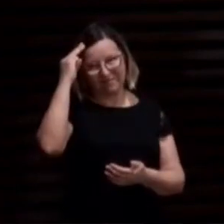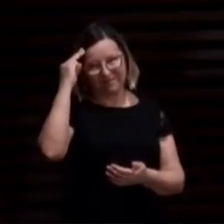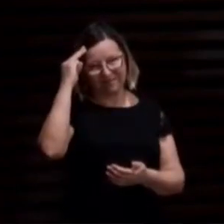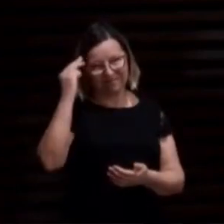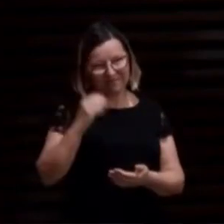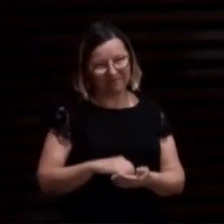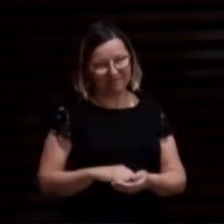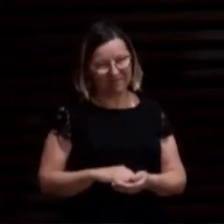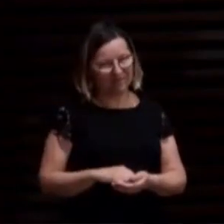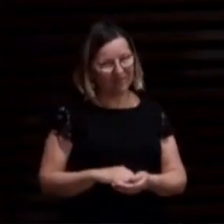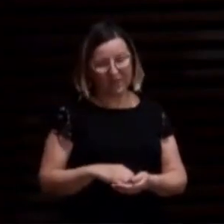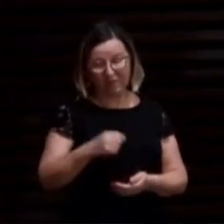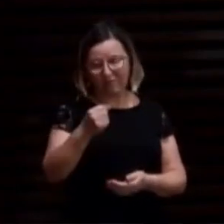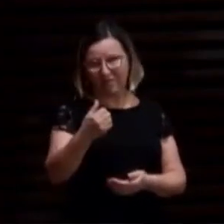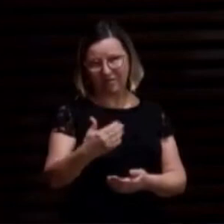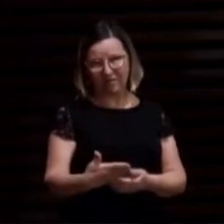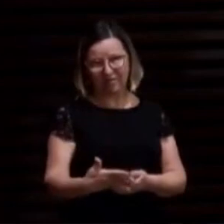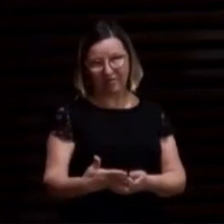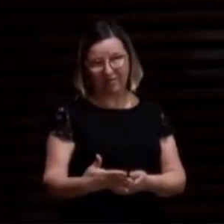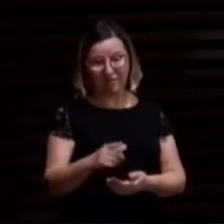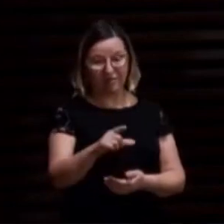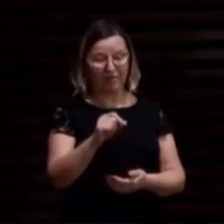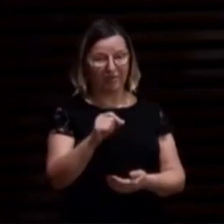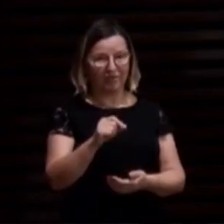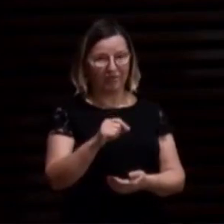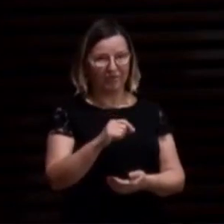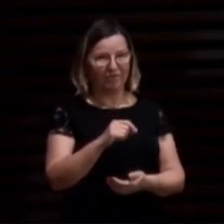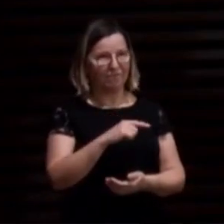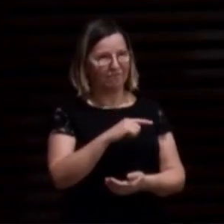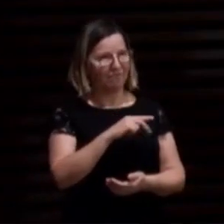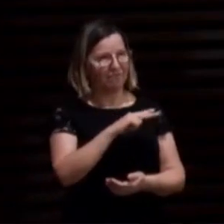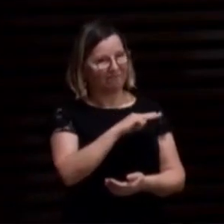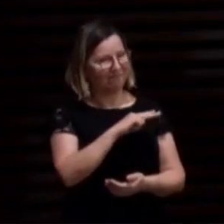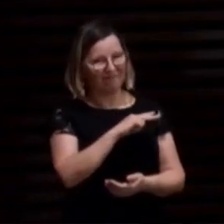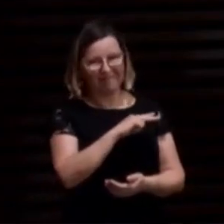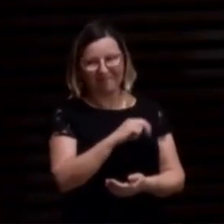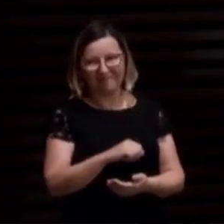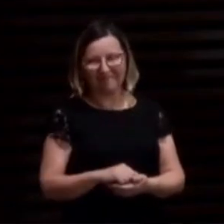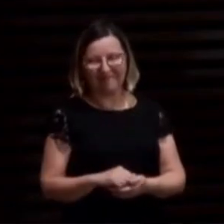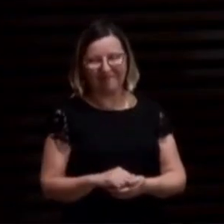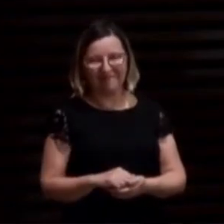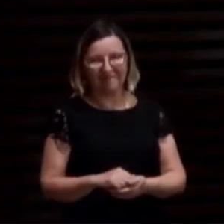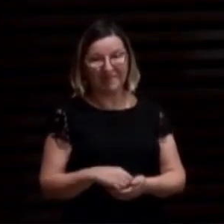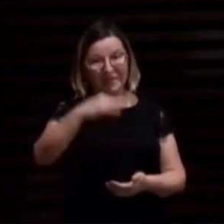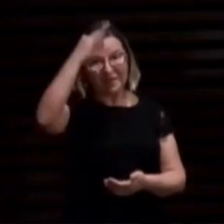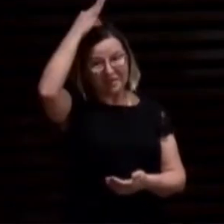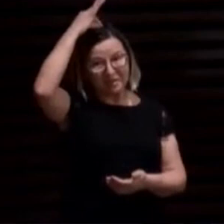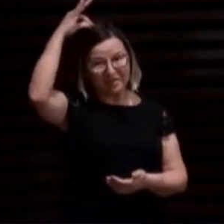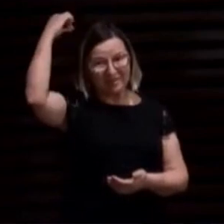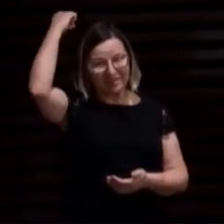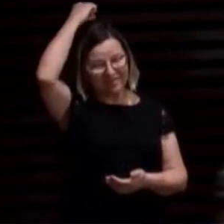Não é um assunto de preferência. E quando o Espírito do Senhor